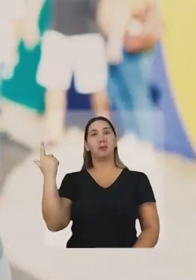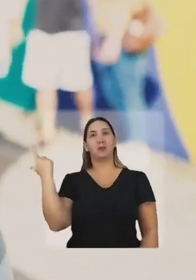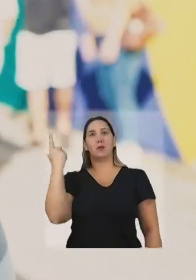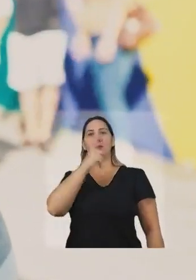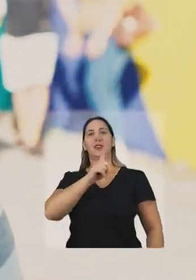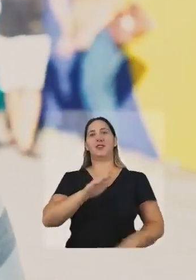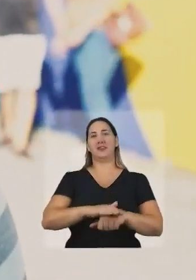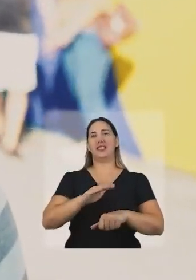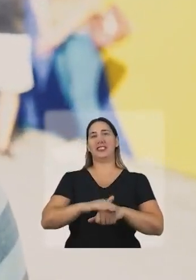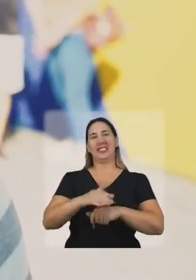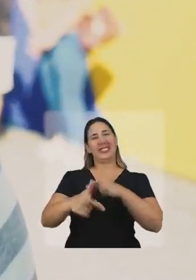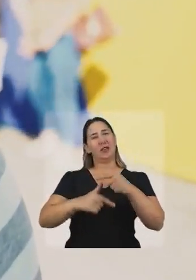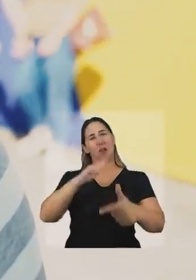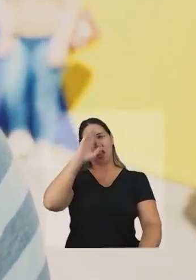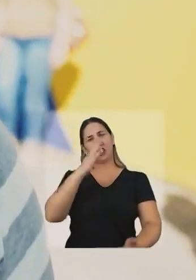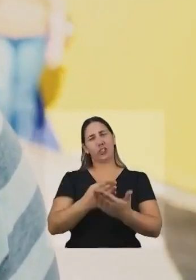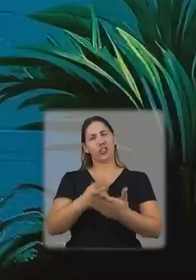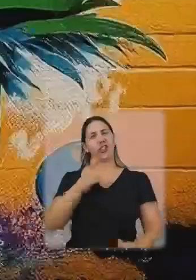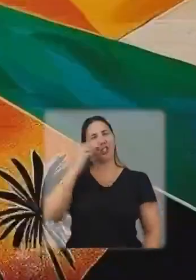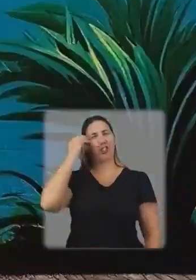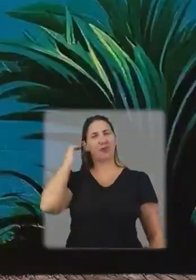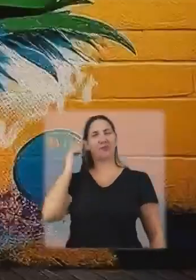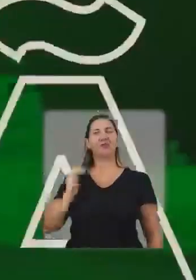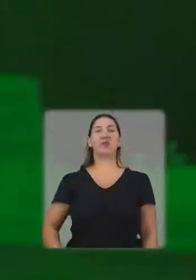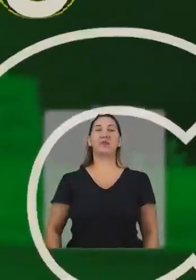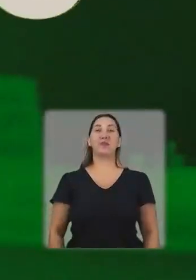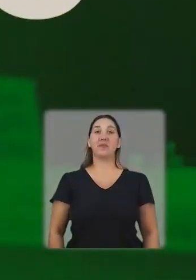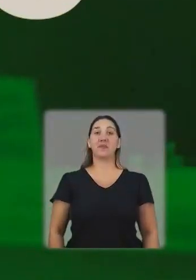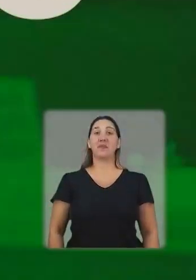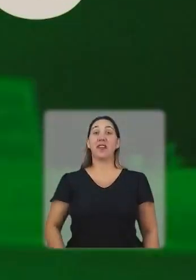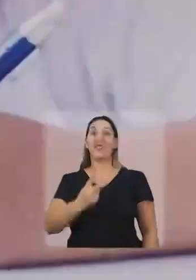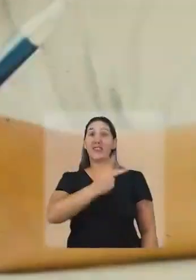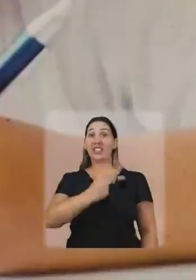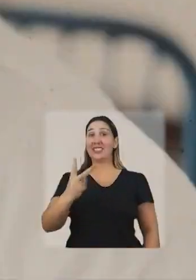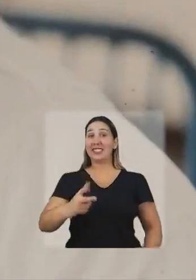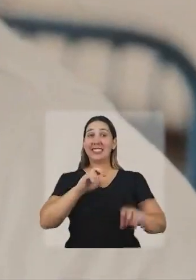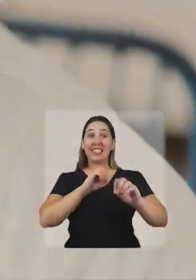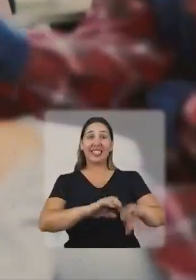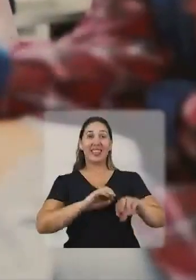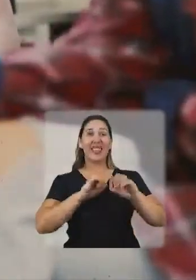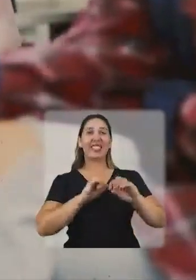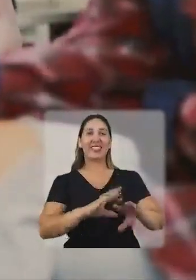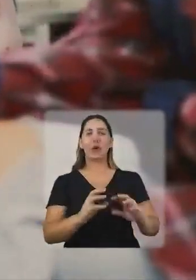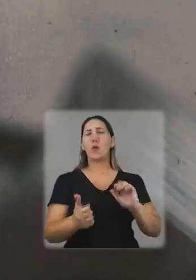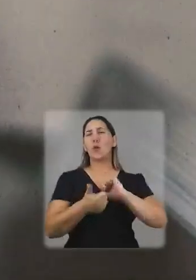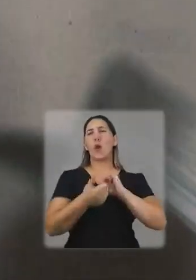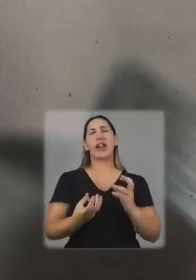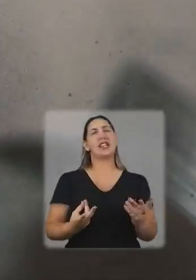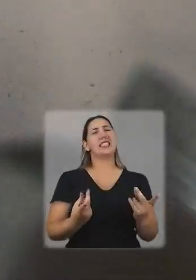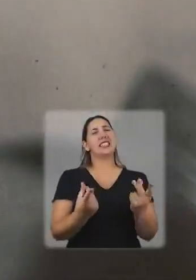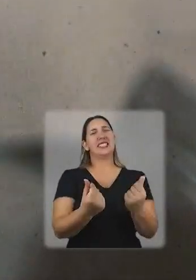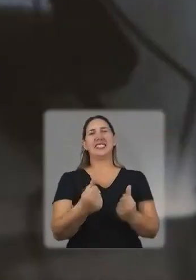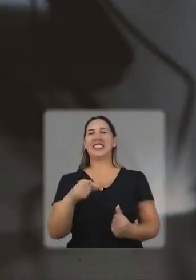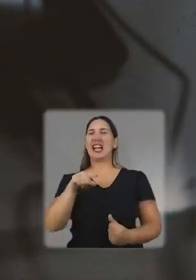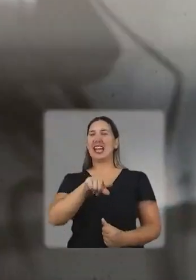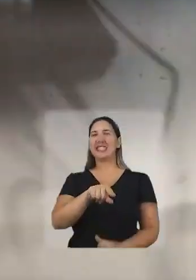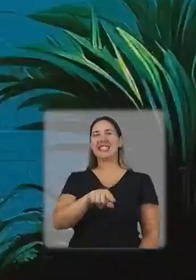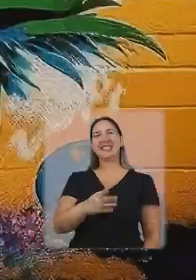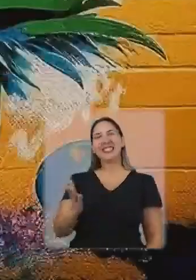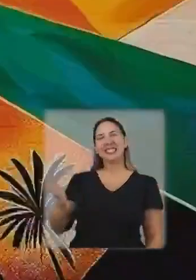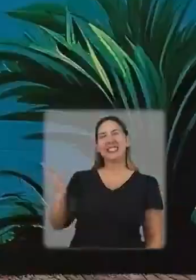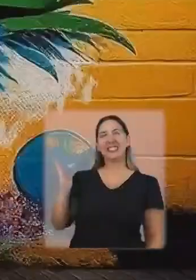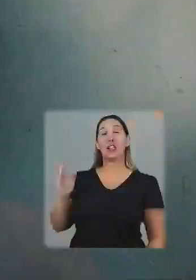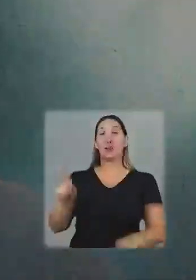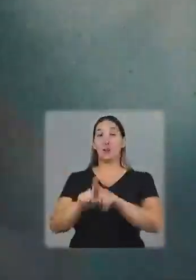sinceridade esses problemas, né? Eu acredito demais nela. 22 na educação, que vai trazer qualidade para a escola do Valtinho.